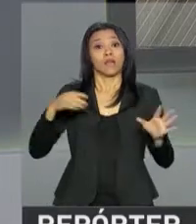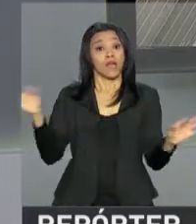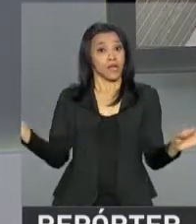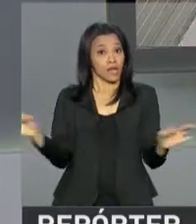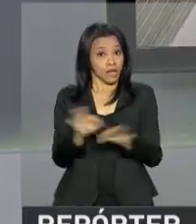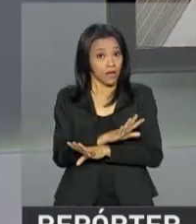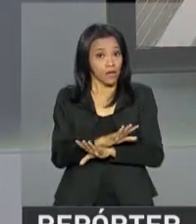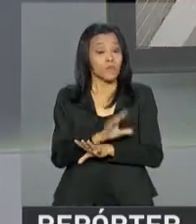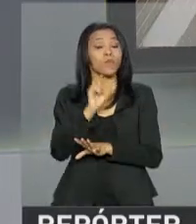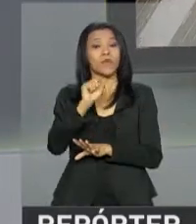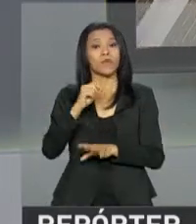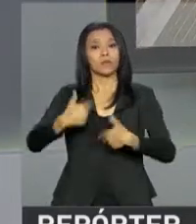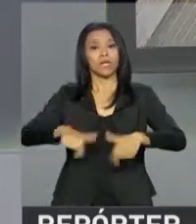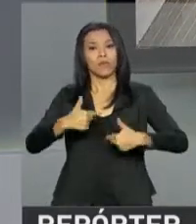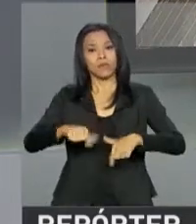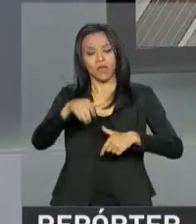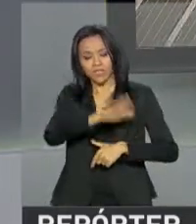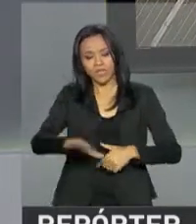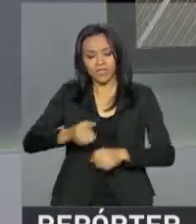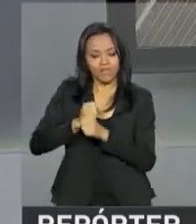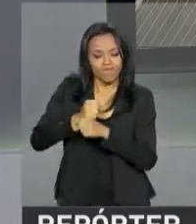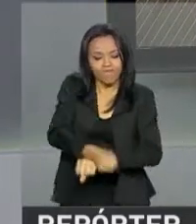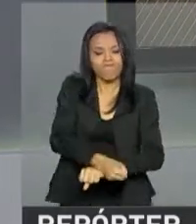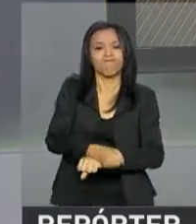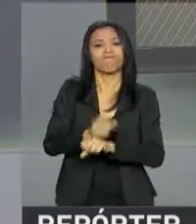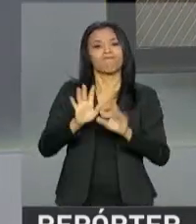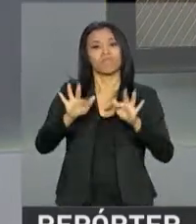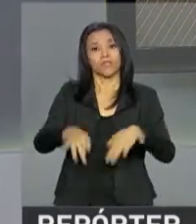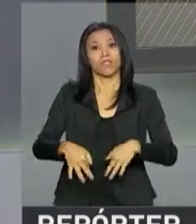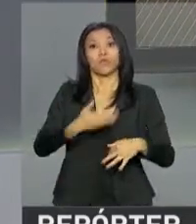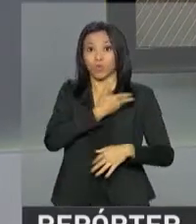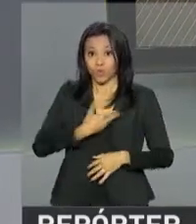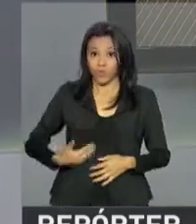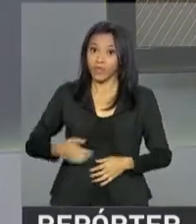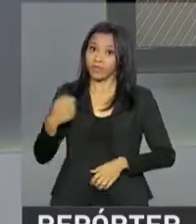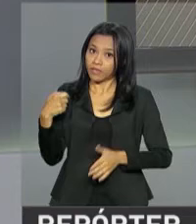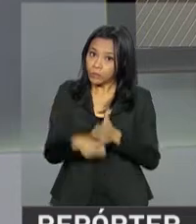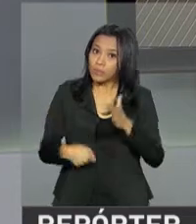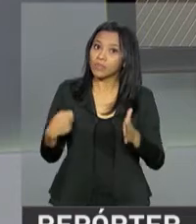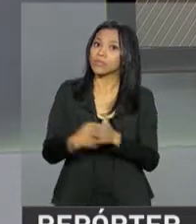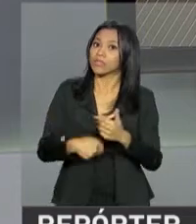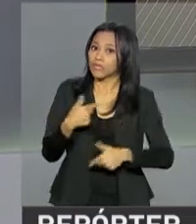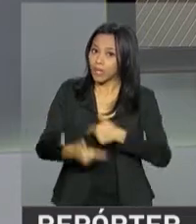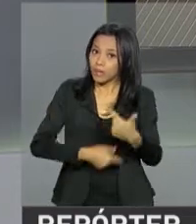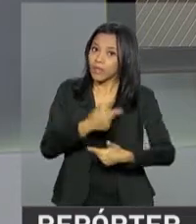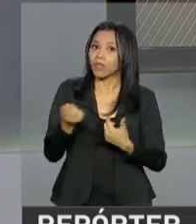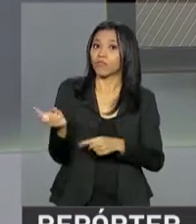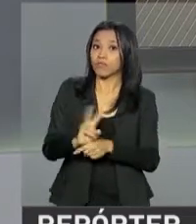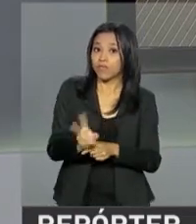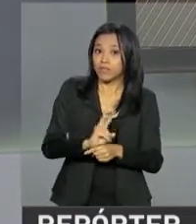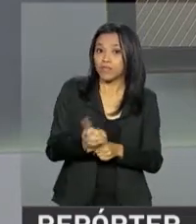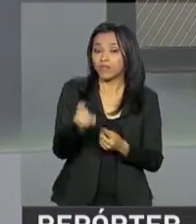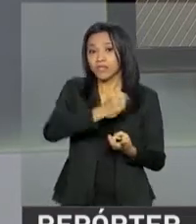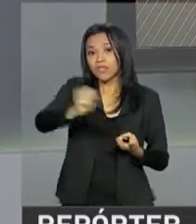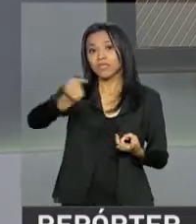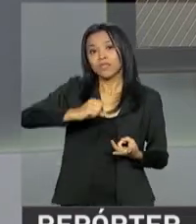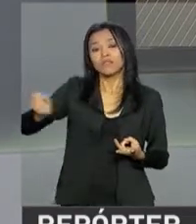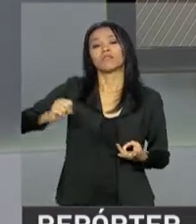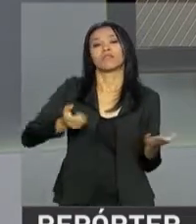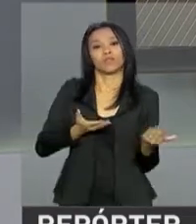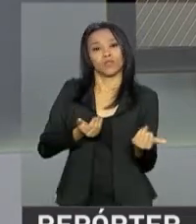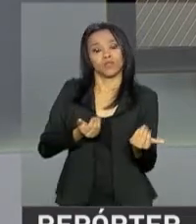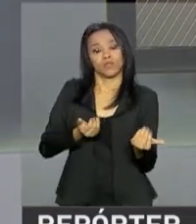no brasil o governo vem combatendo a prática ao longo dos anos com a fiscalização e inserção de jovens em programas de